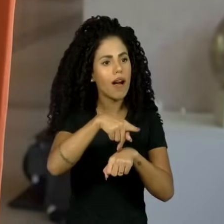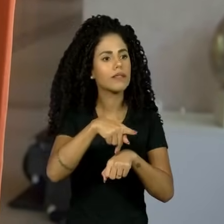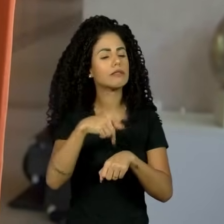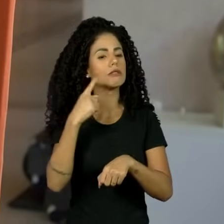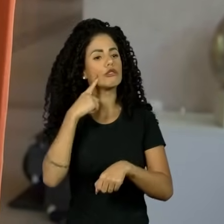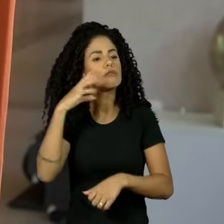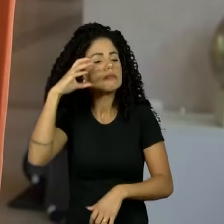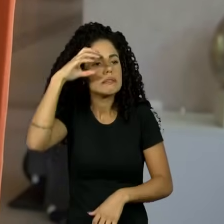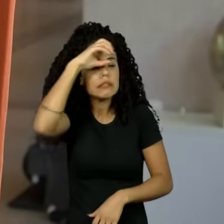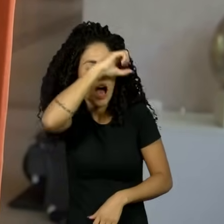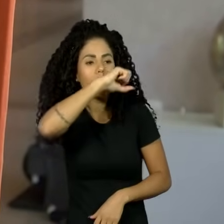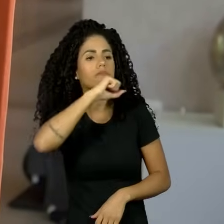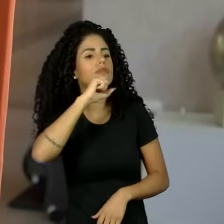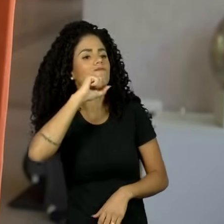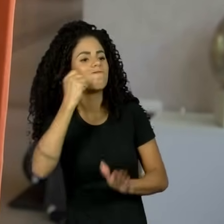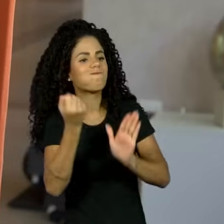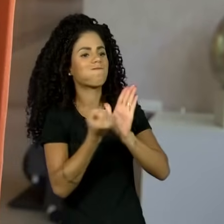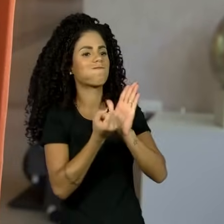marcado pela